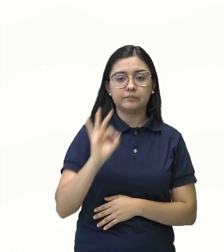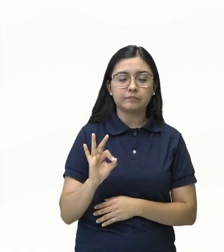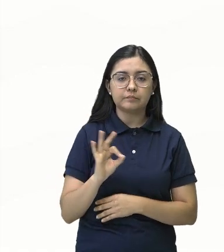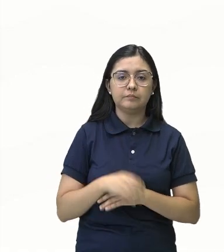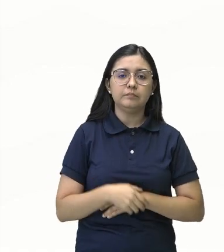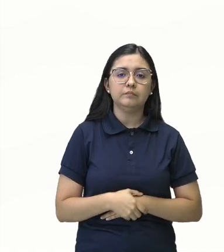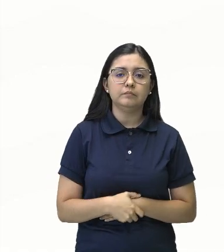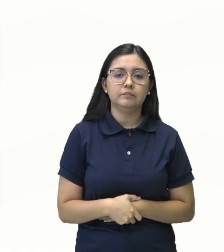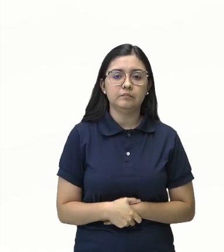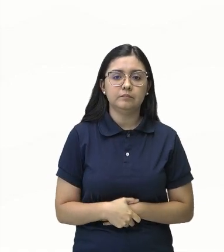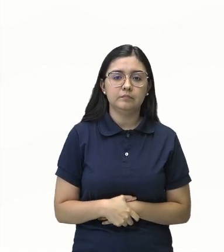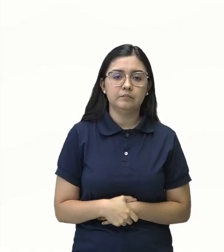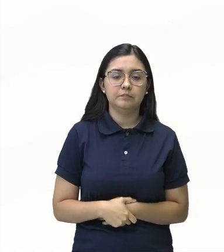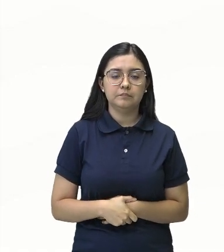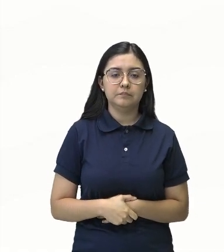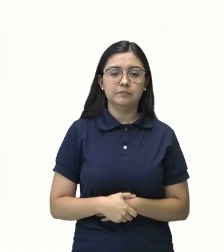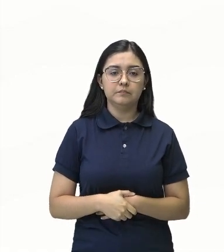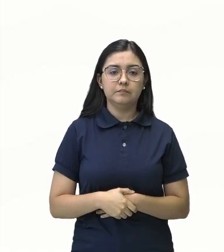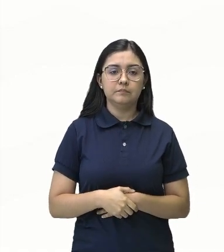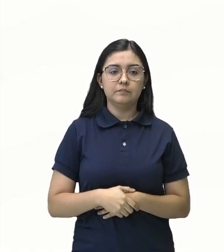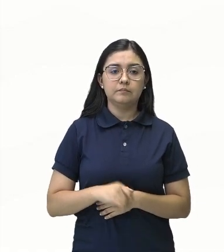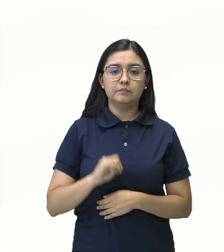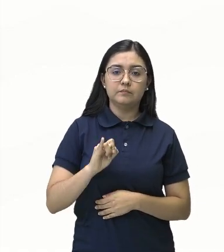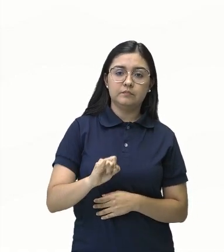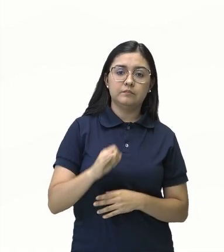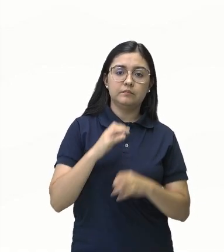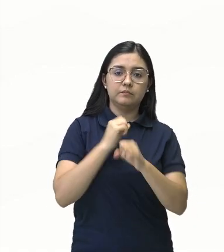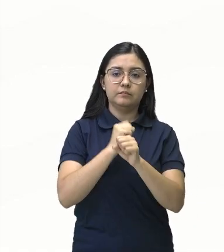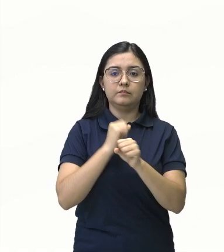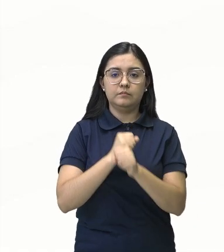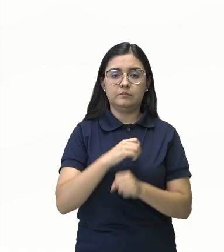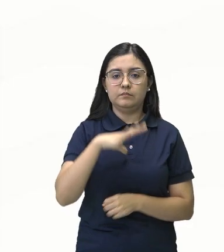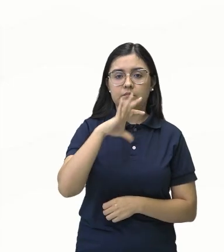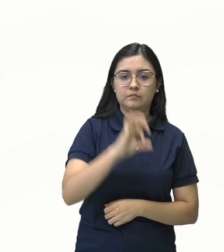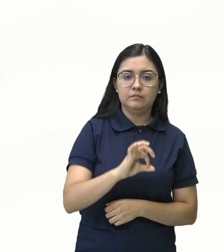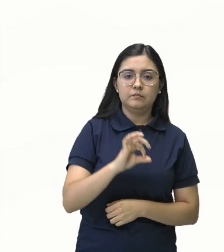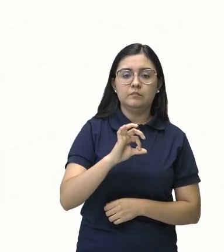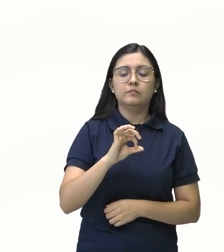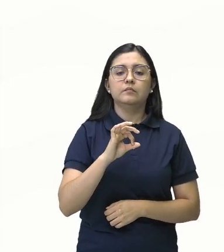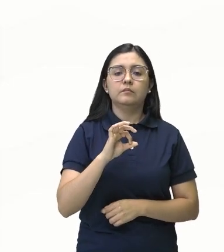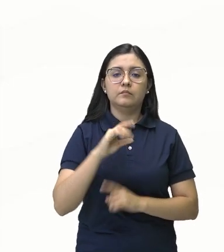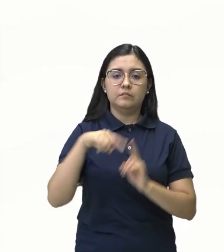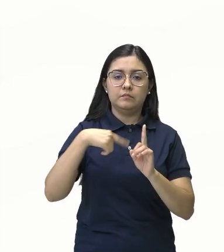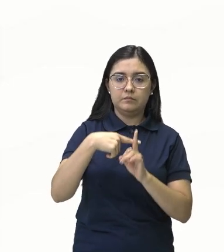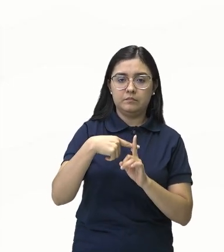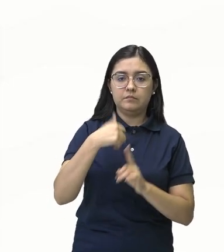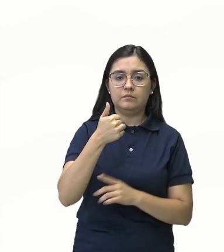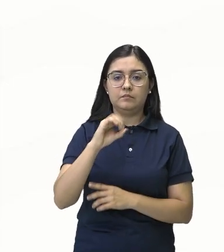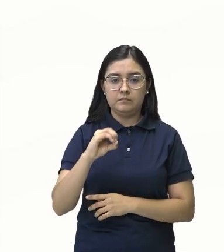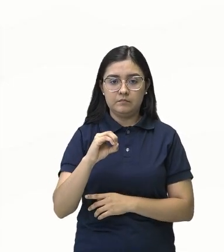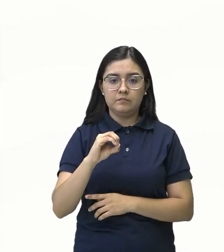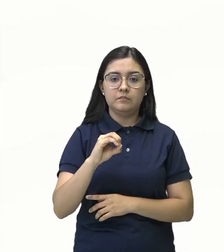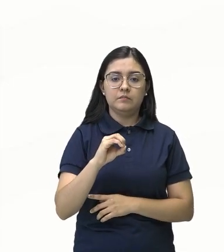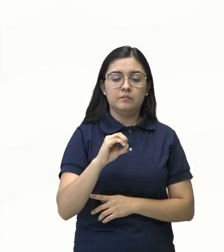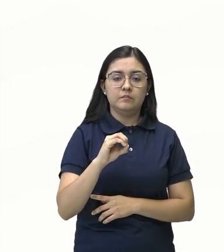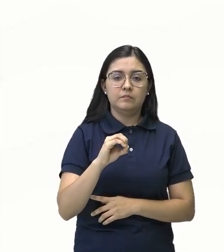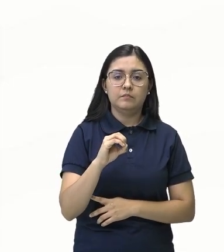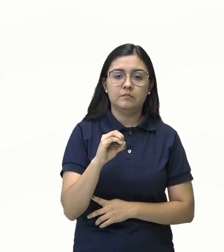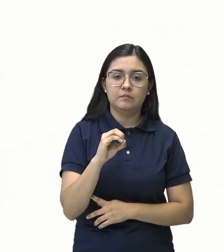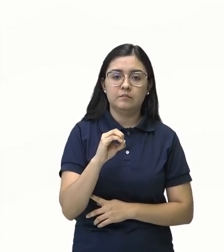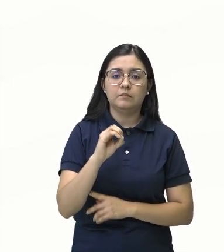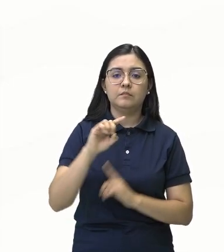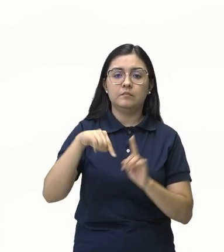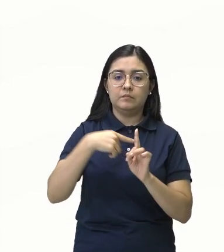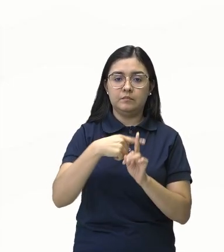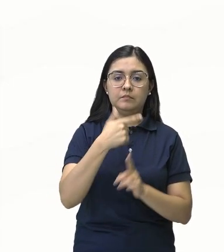e dar 100%. Então, se eu somar 9% mais 10%, tá?